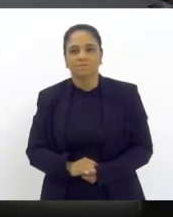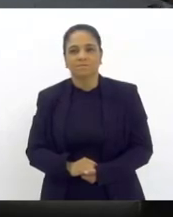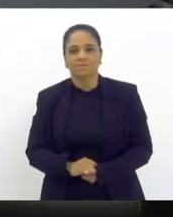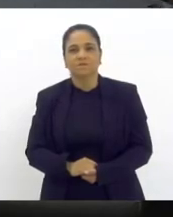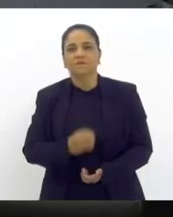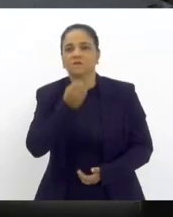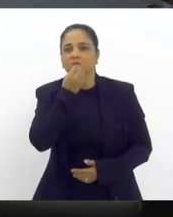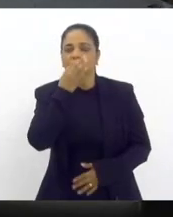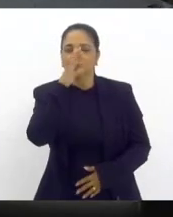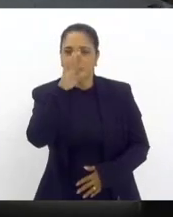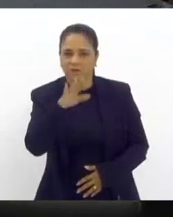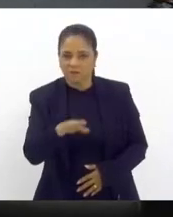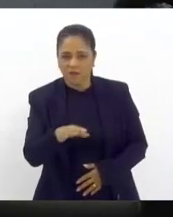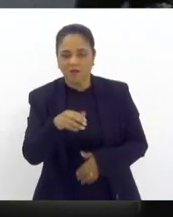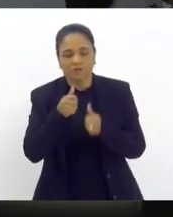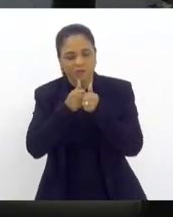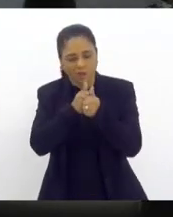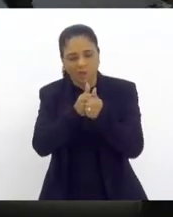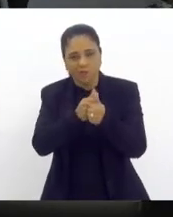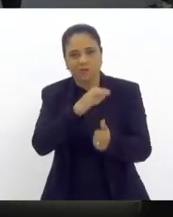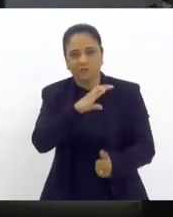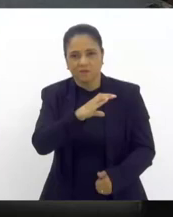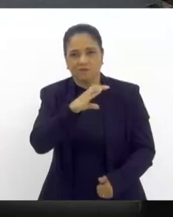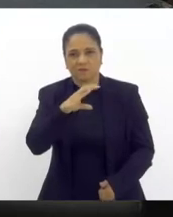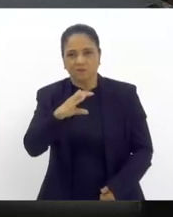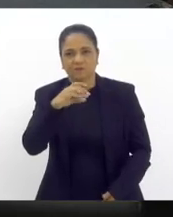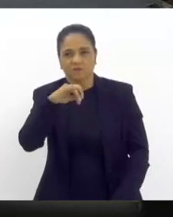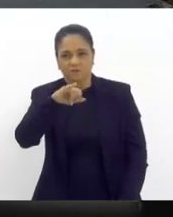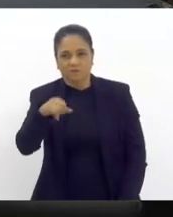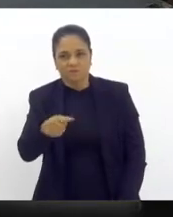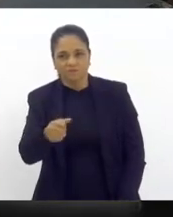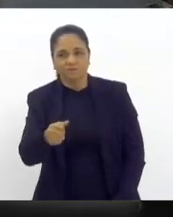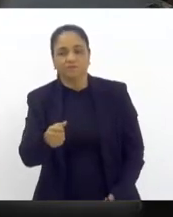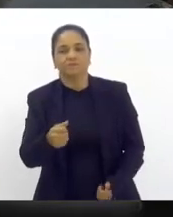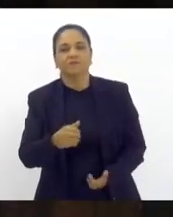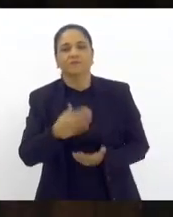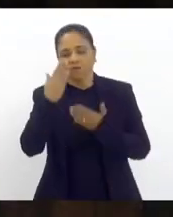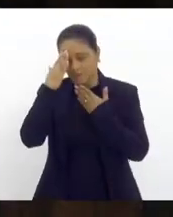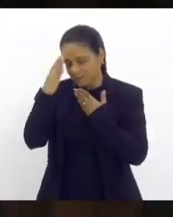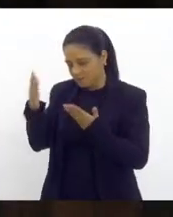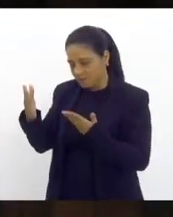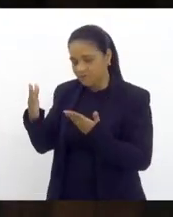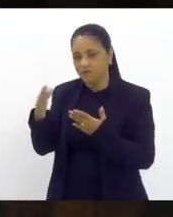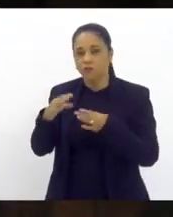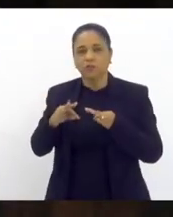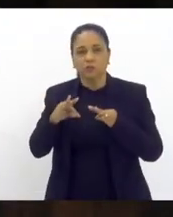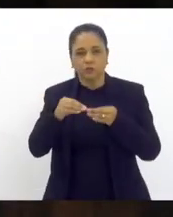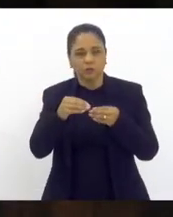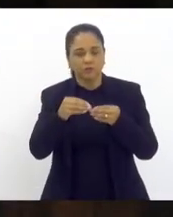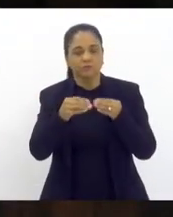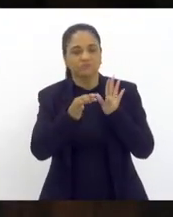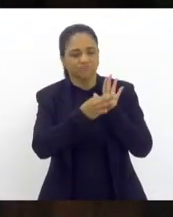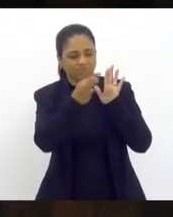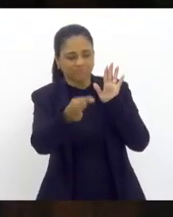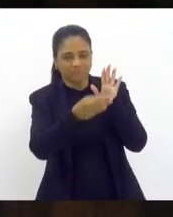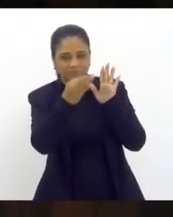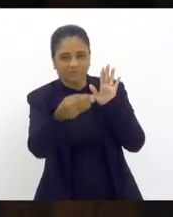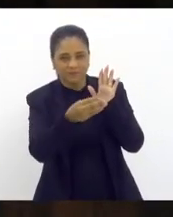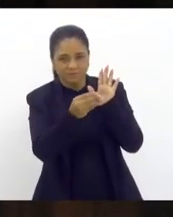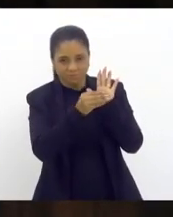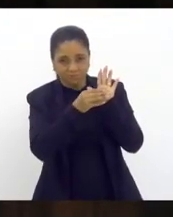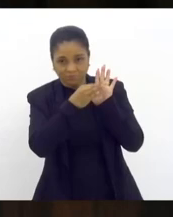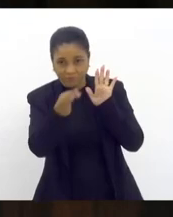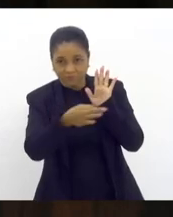Boa tarde, presidente. Acompanho a CCJ. Muito obrigado. Com os pareceres emitidos, ficam